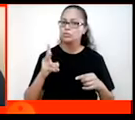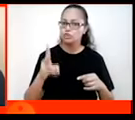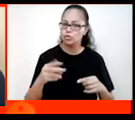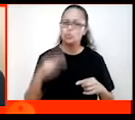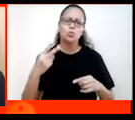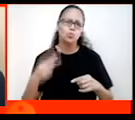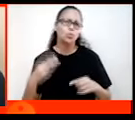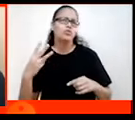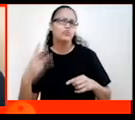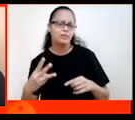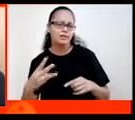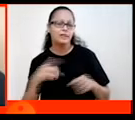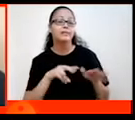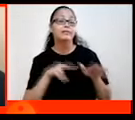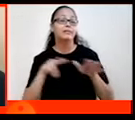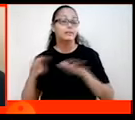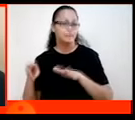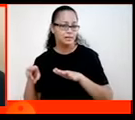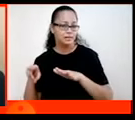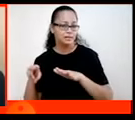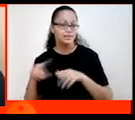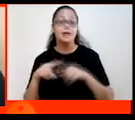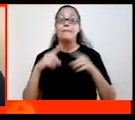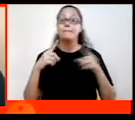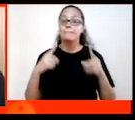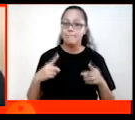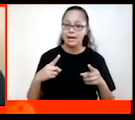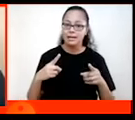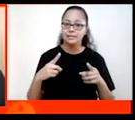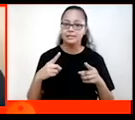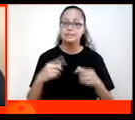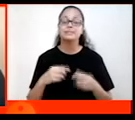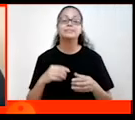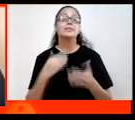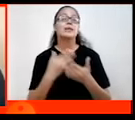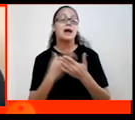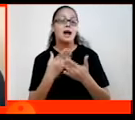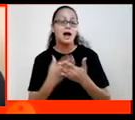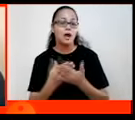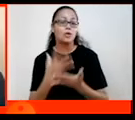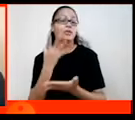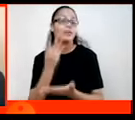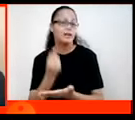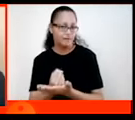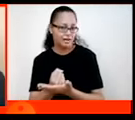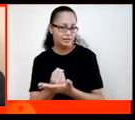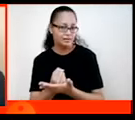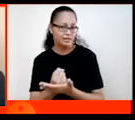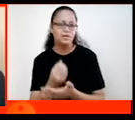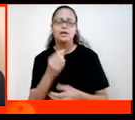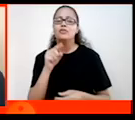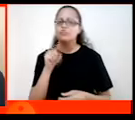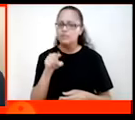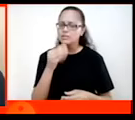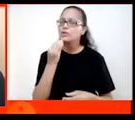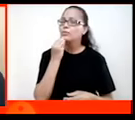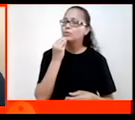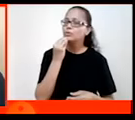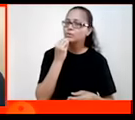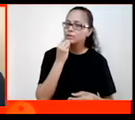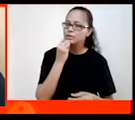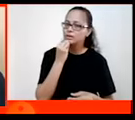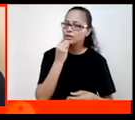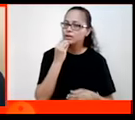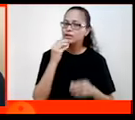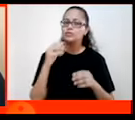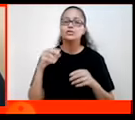ou 3 semanas ainda, mas vão ser aulas que já foram gravadas, tá? Então vocês vão ter a oportunidade de utilizar as próximas